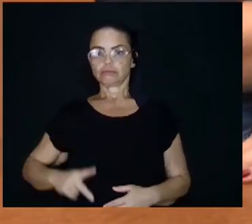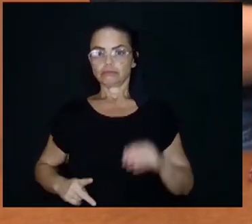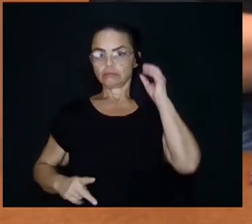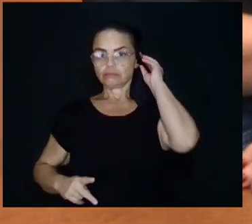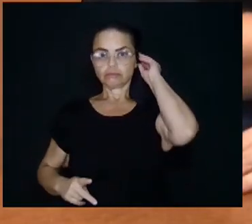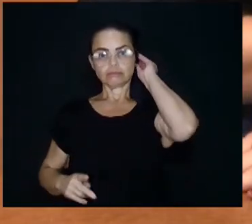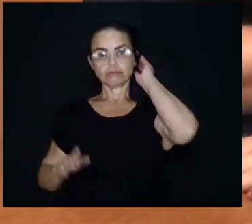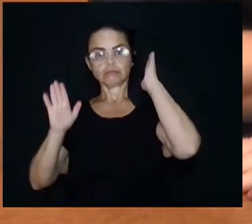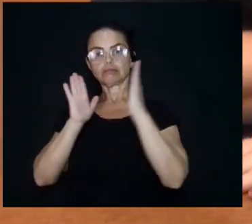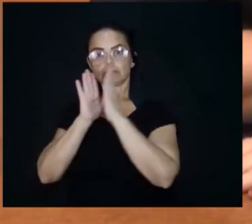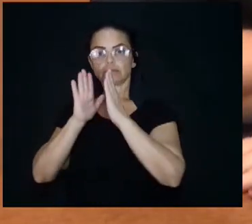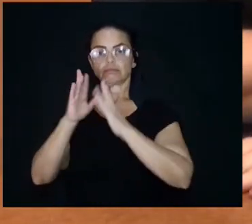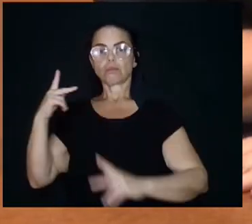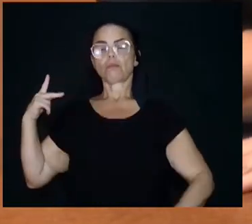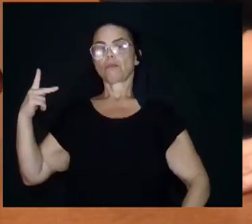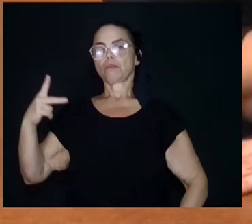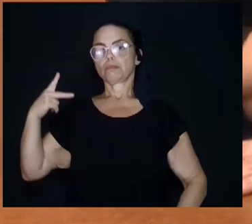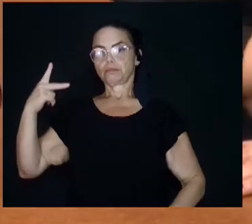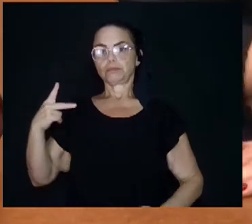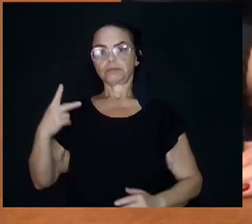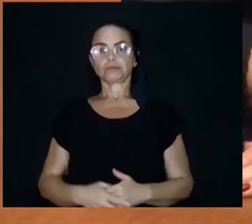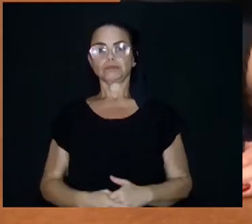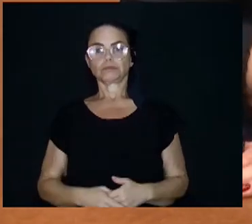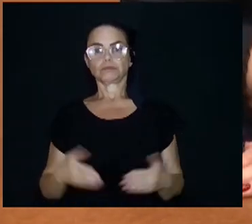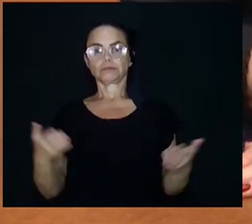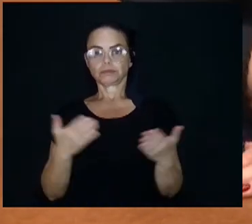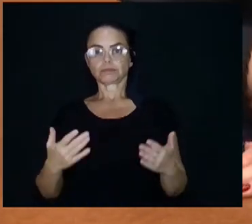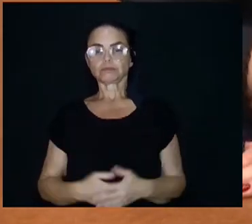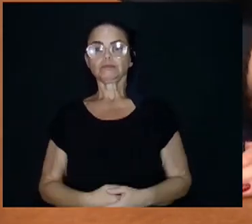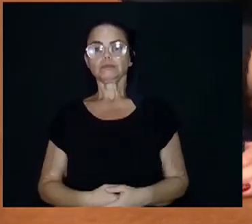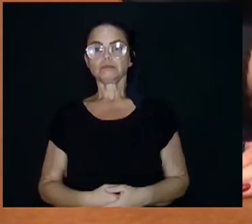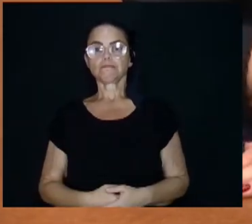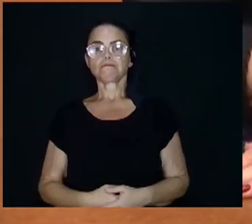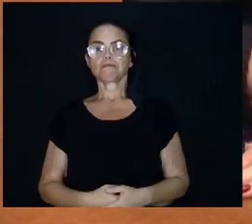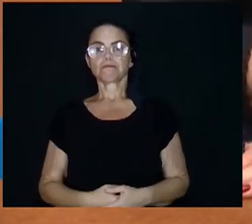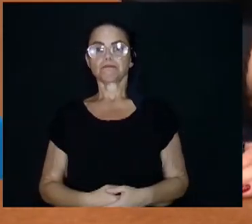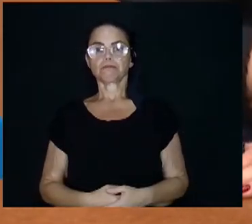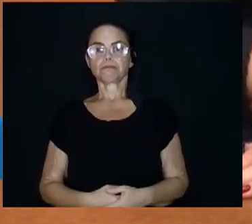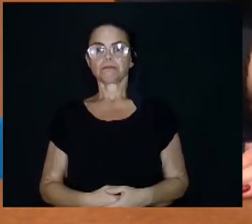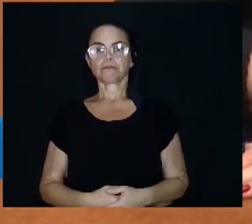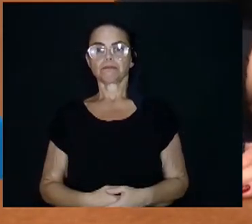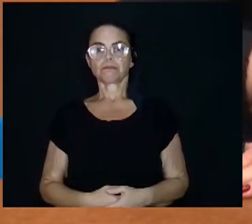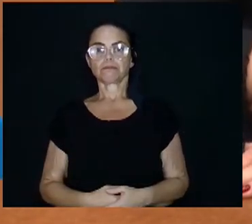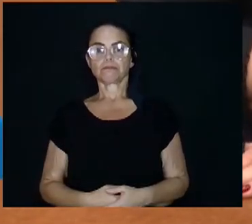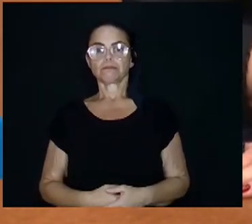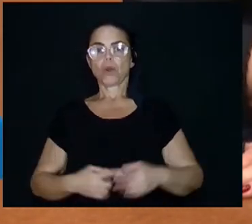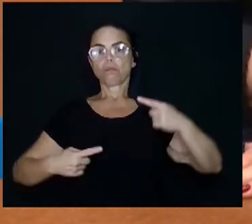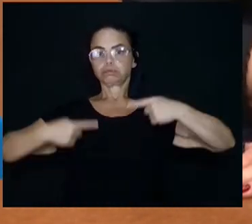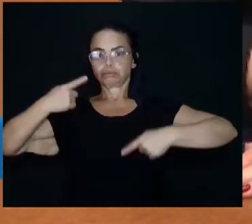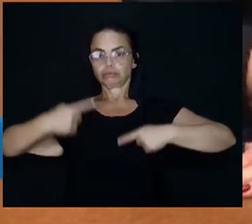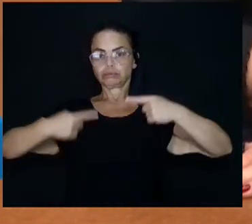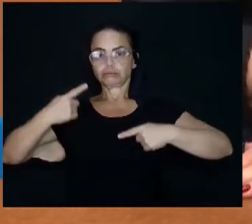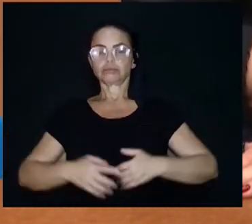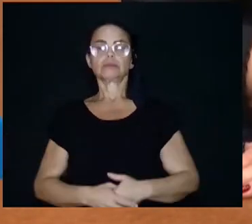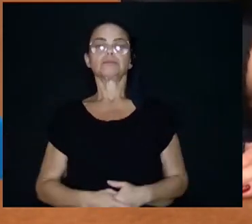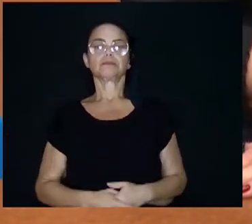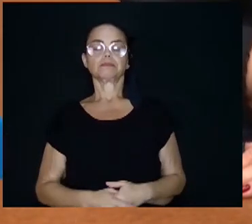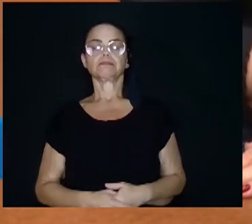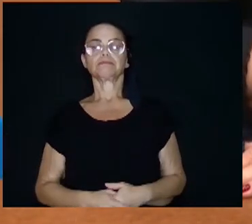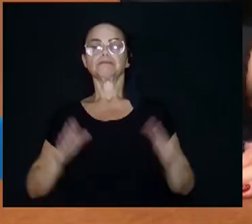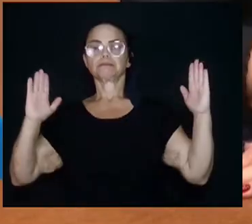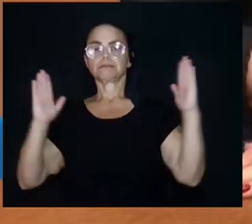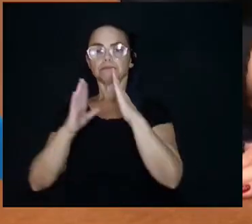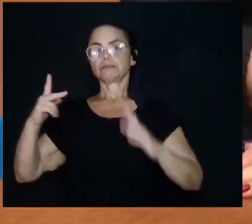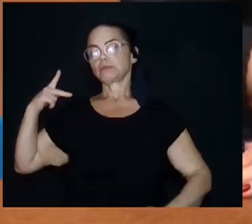Educação. Hoje nós vamos debater nessa reunião da Frente Parlamentar